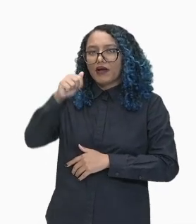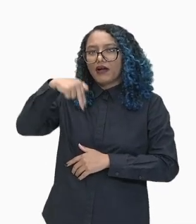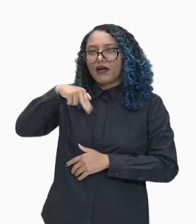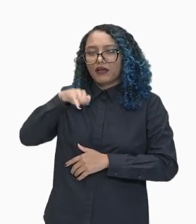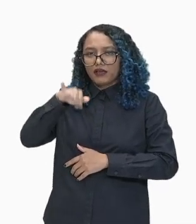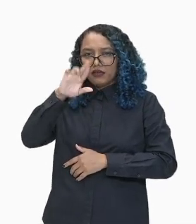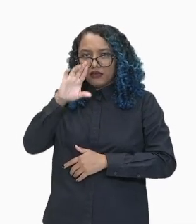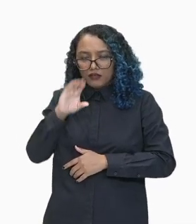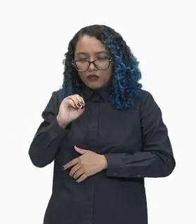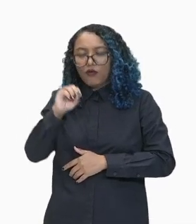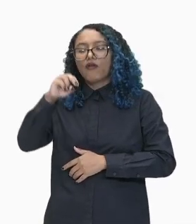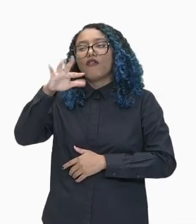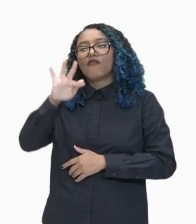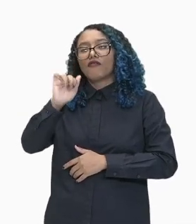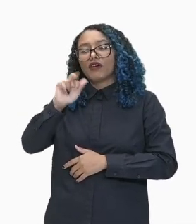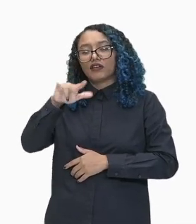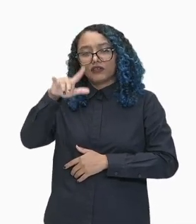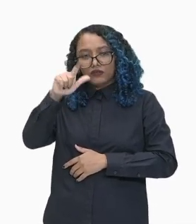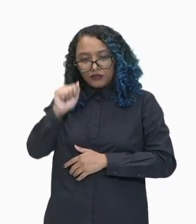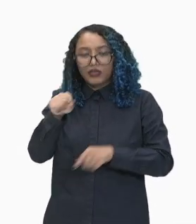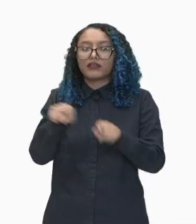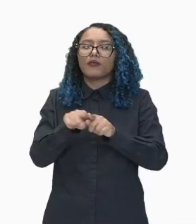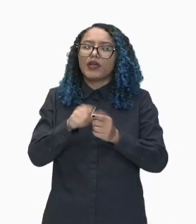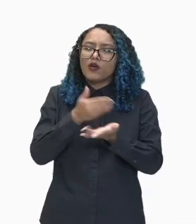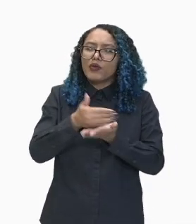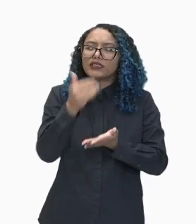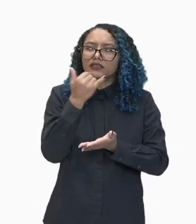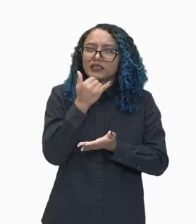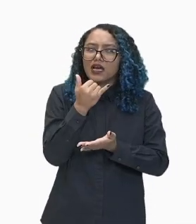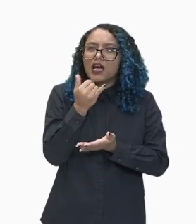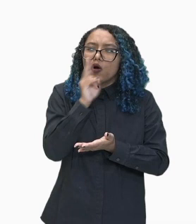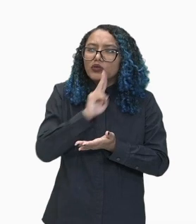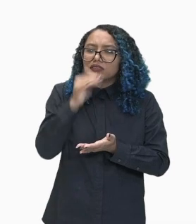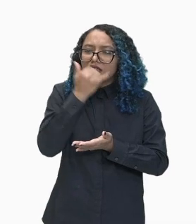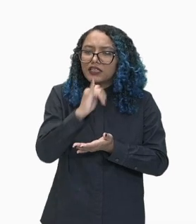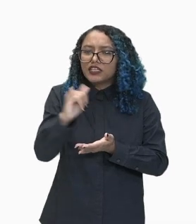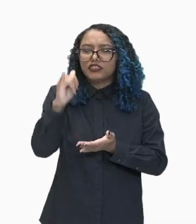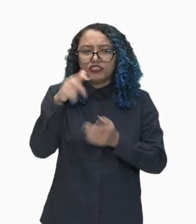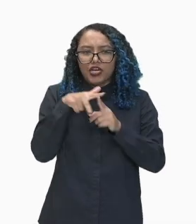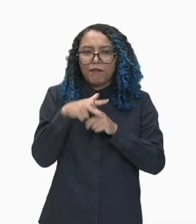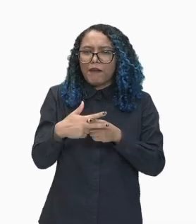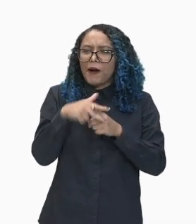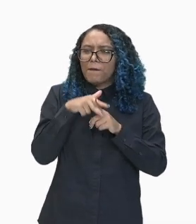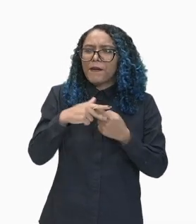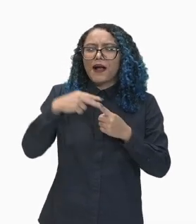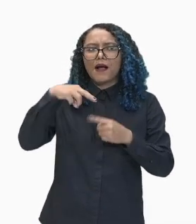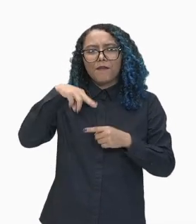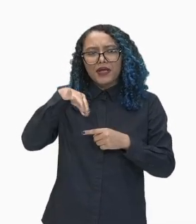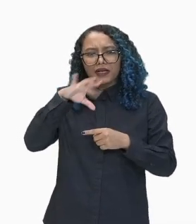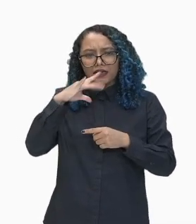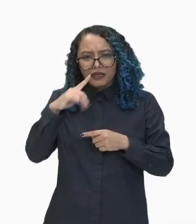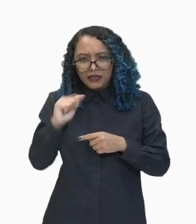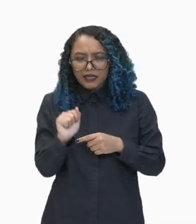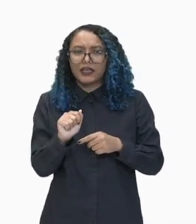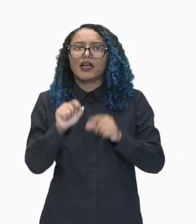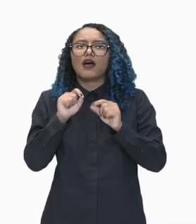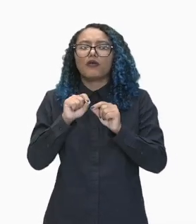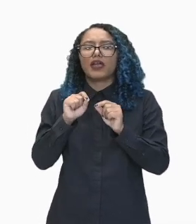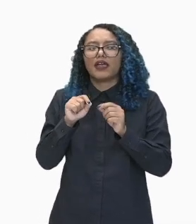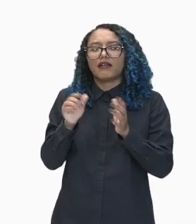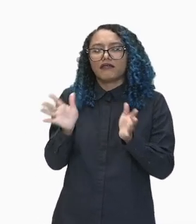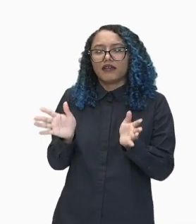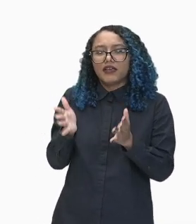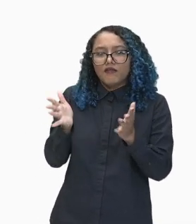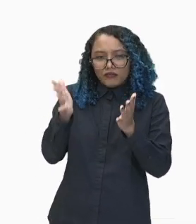a introdução da energia mecânica, que vai tocar a máquina a vapor no lugar da energia humana, que lá